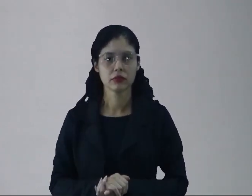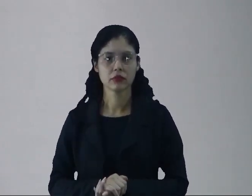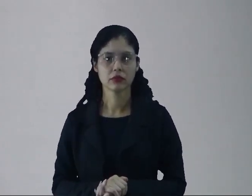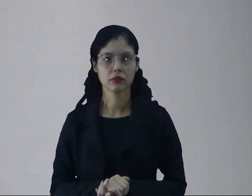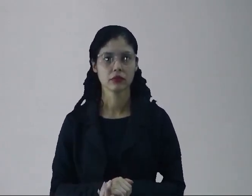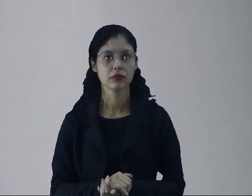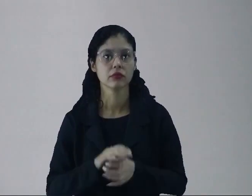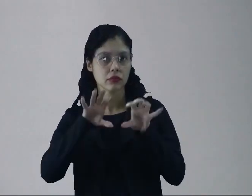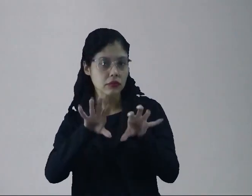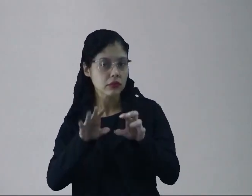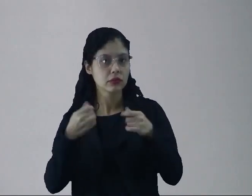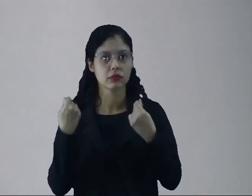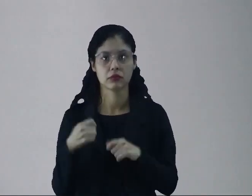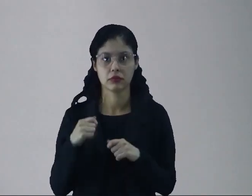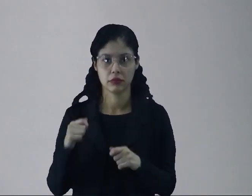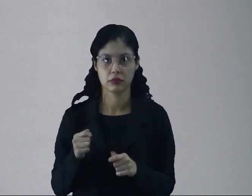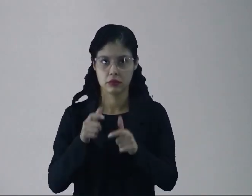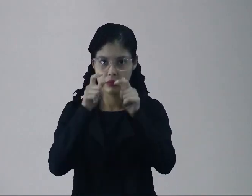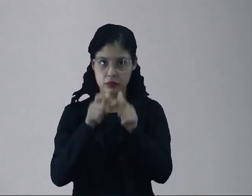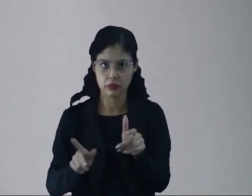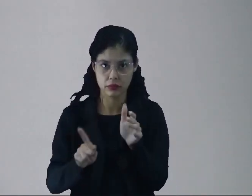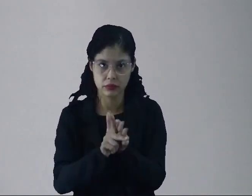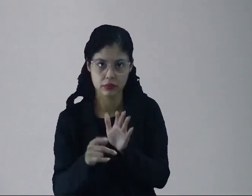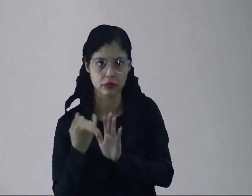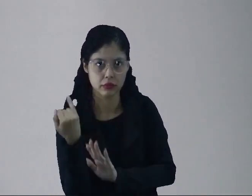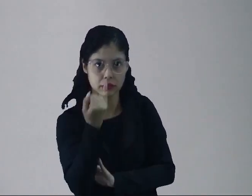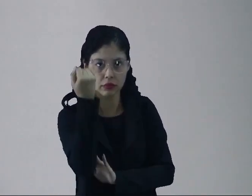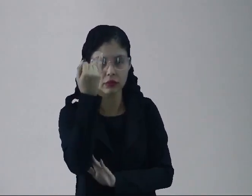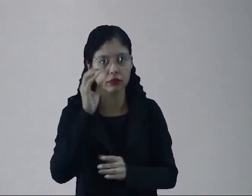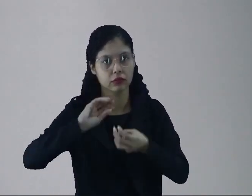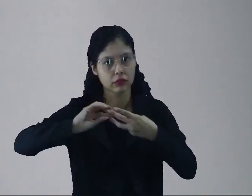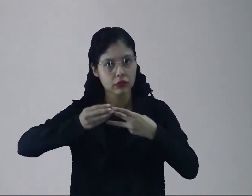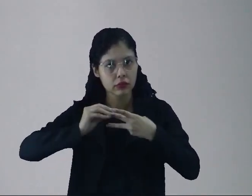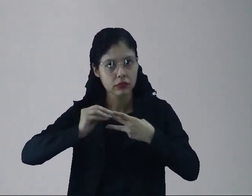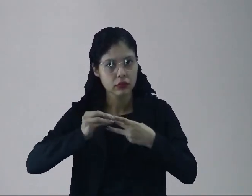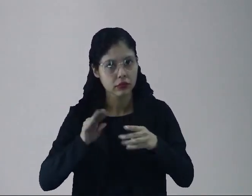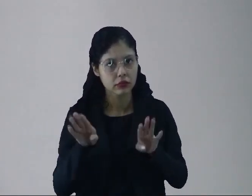Então, para isso a gente precisa de um local específico dentro da célula